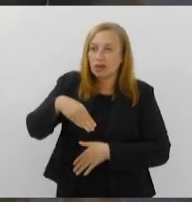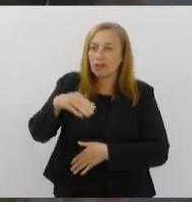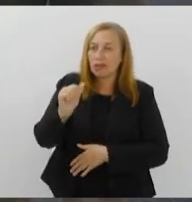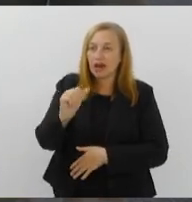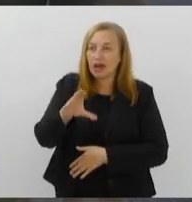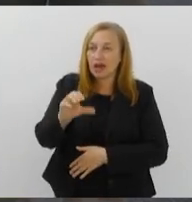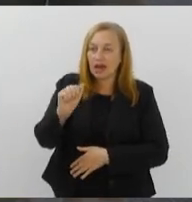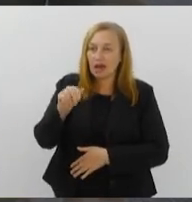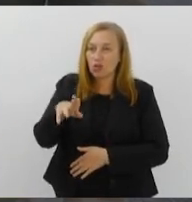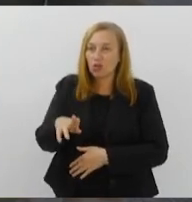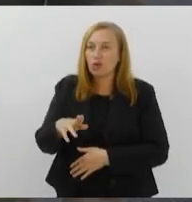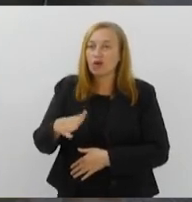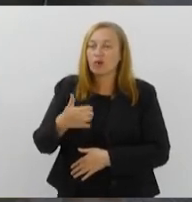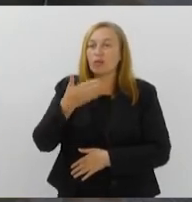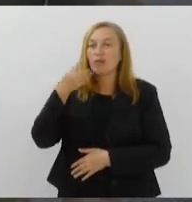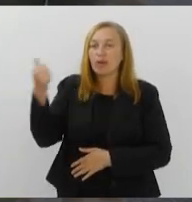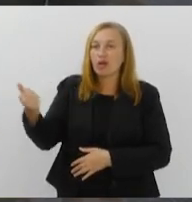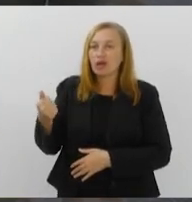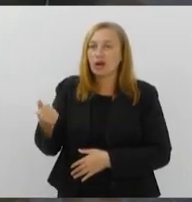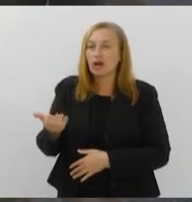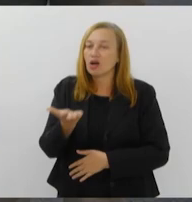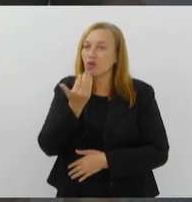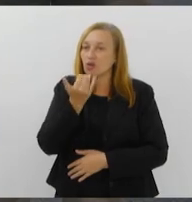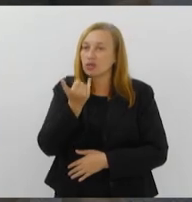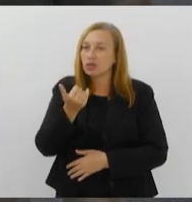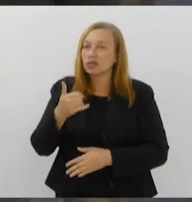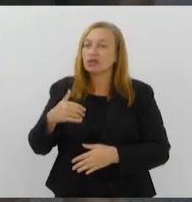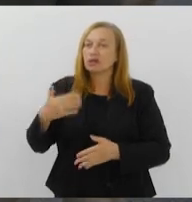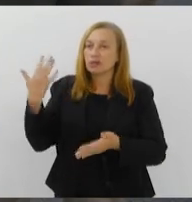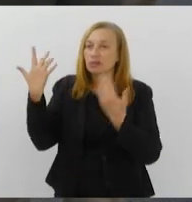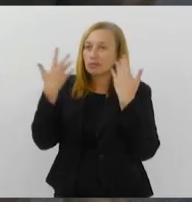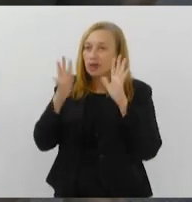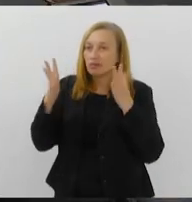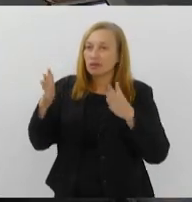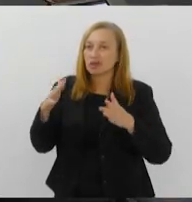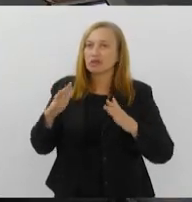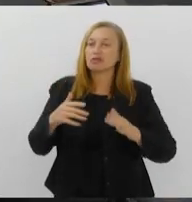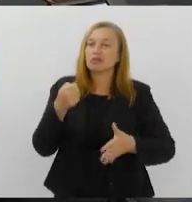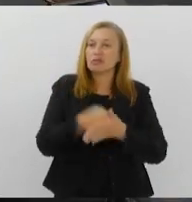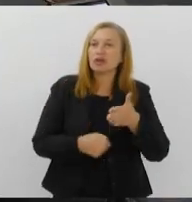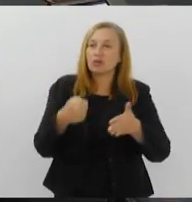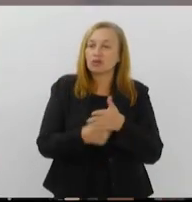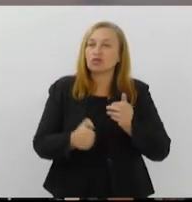de alimentos para todo o Estado do Rio de Janeiro. Parabéns pela luta, estamos juntos.